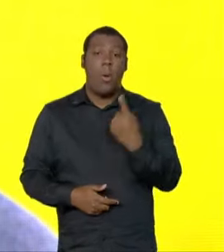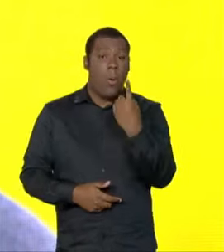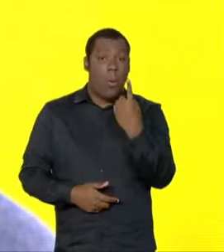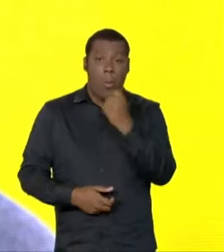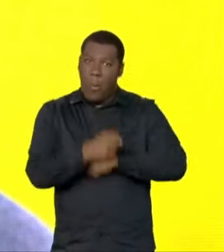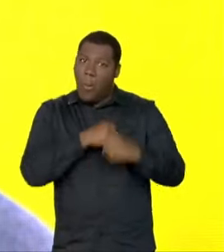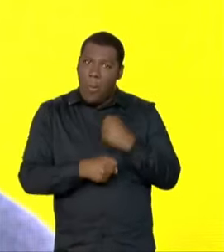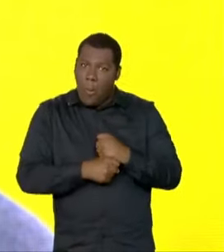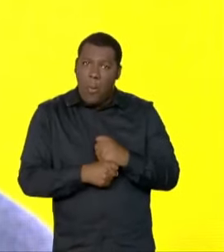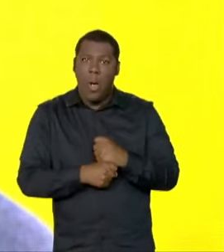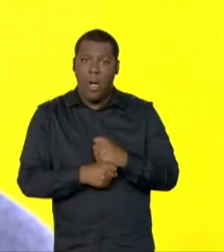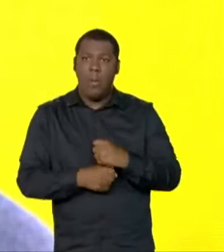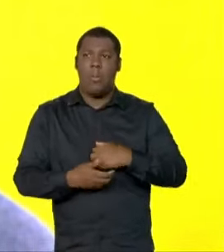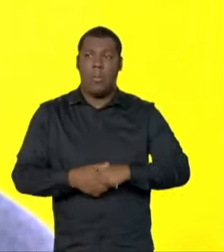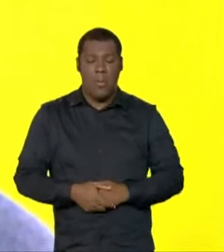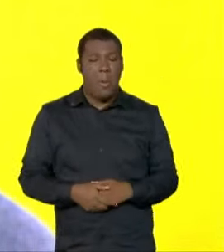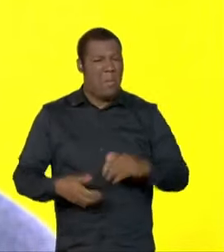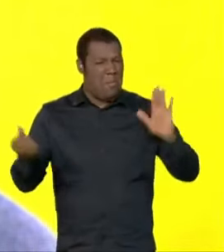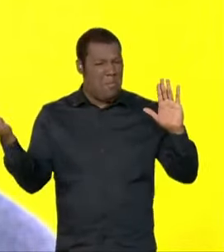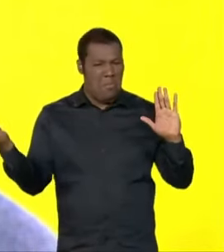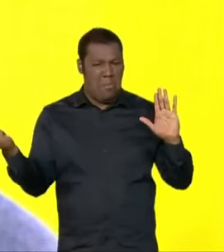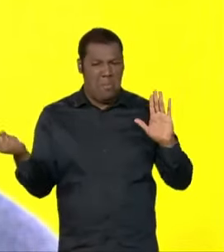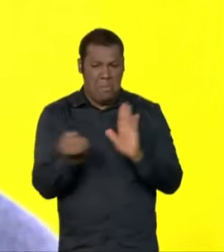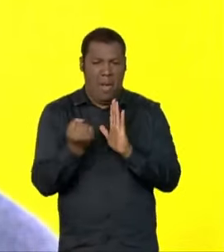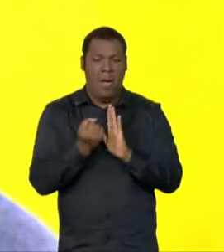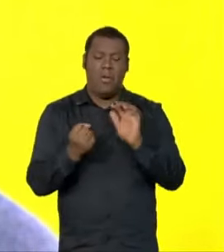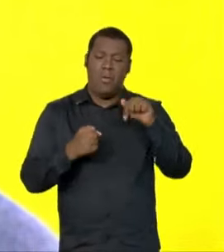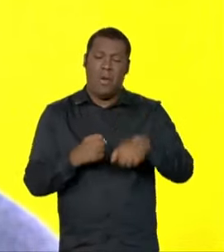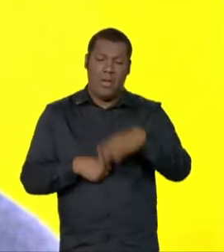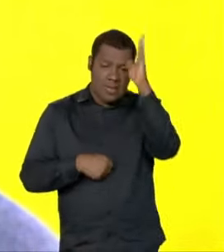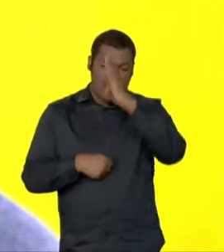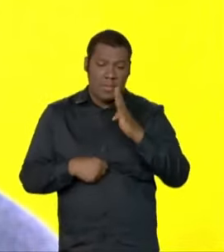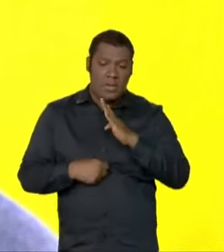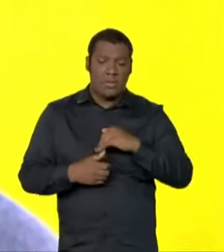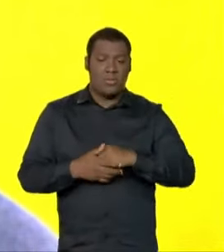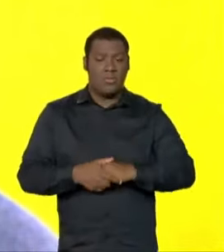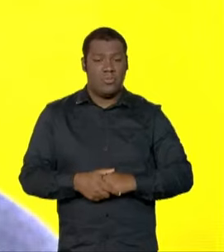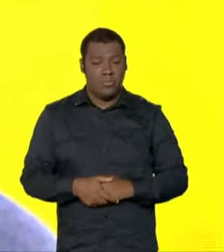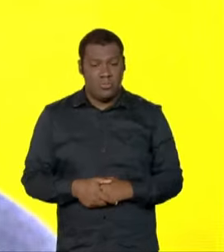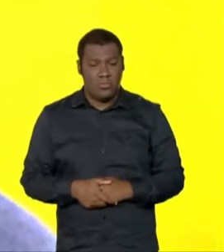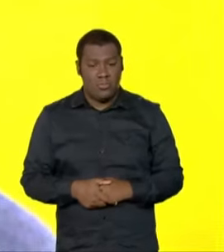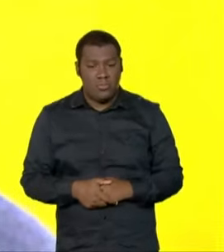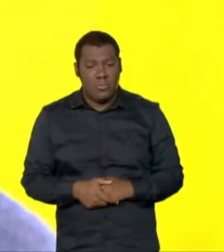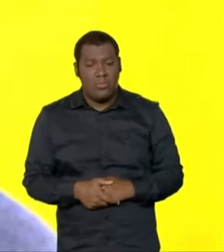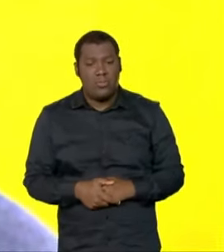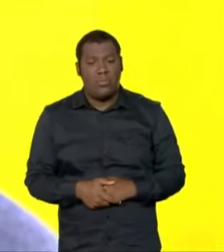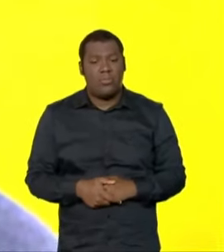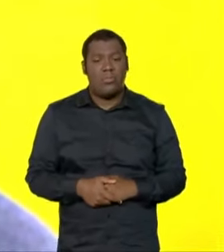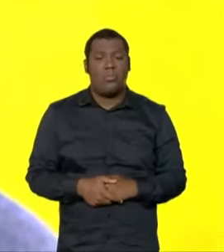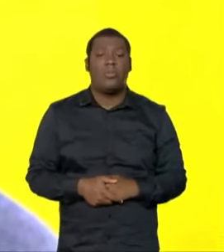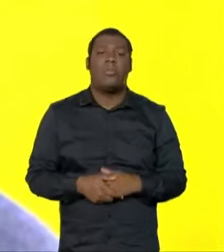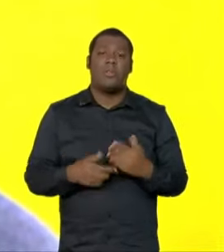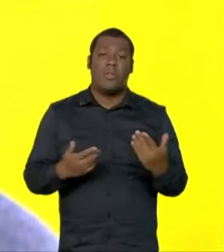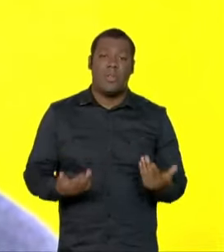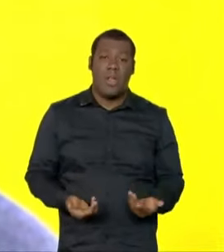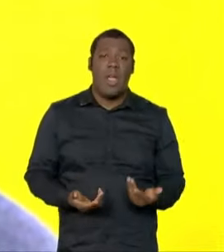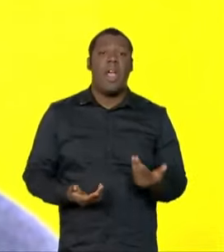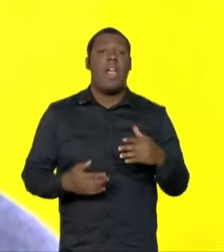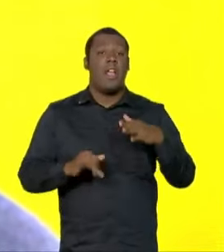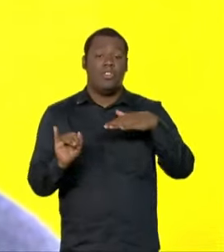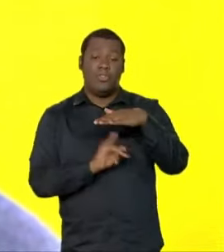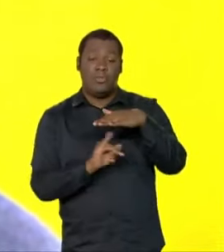ano de governo, um recorde do Brasil superando o próprio Brasil, segundo o Instituto Fome